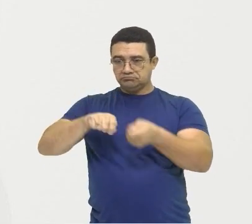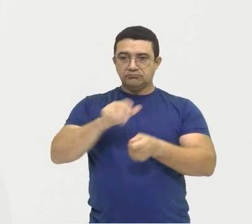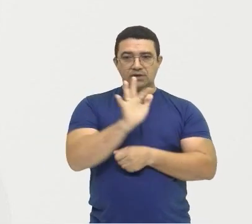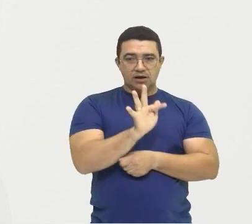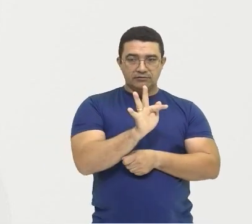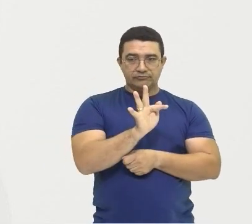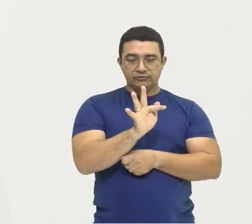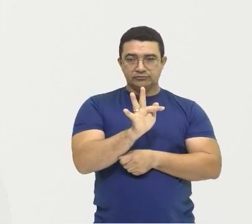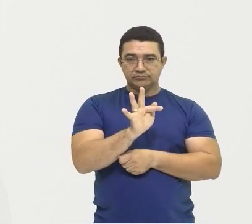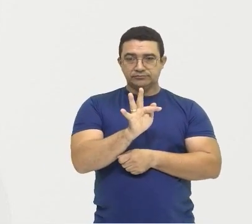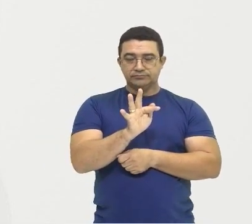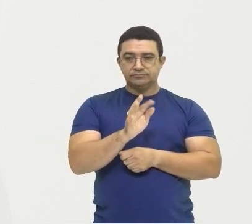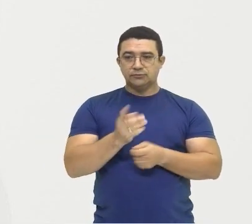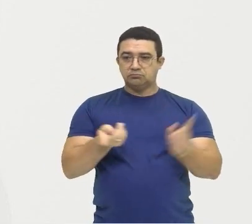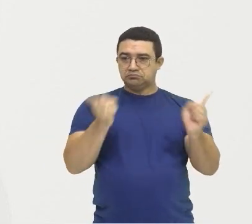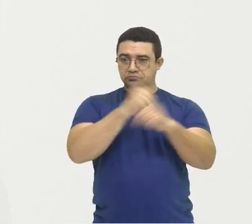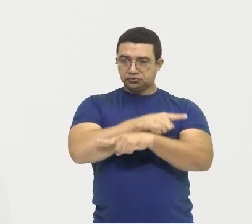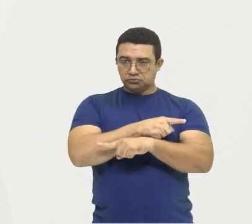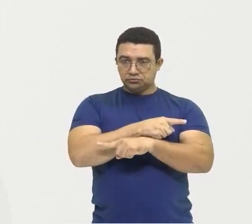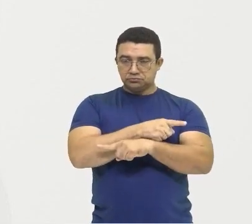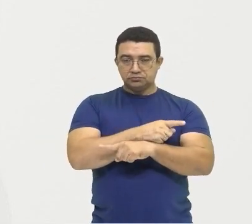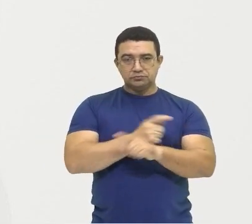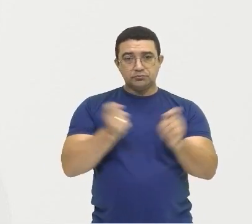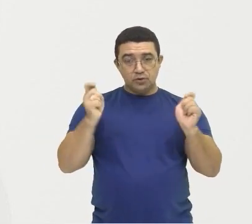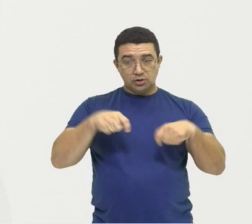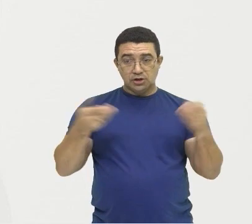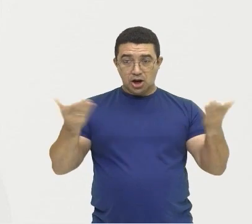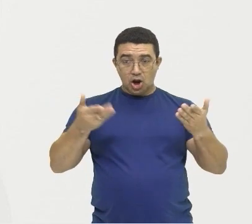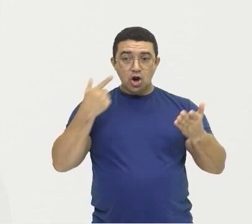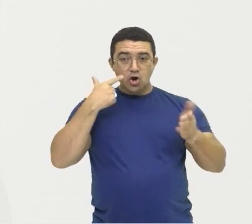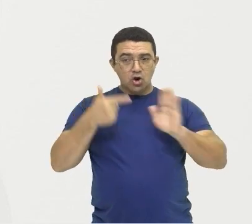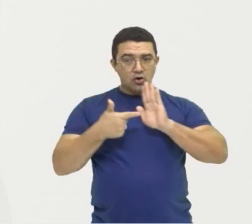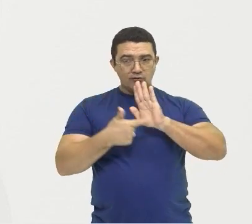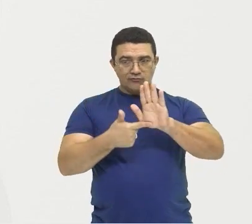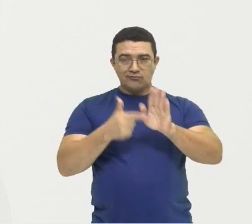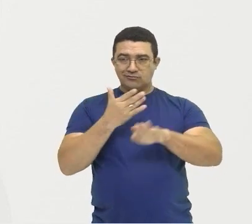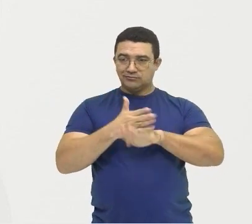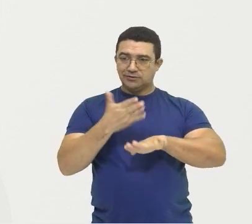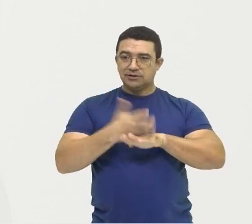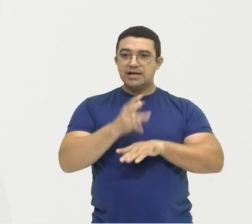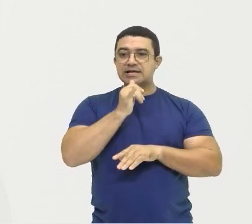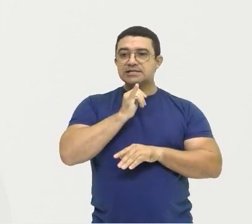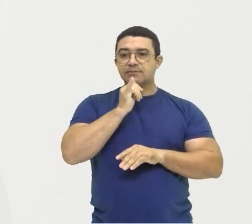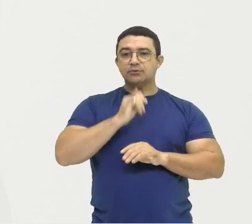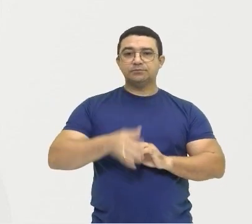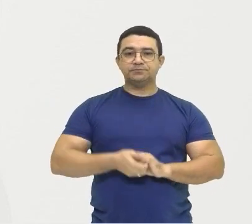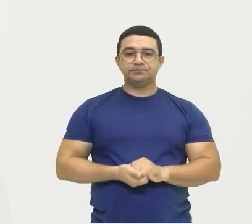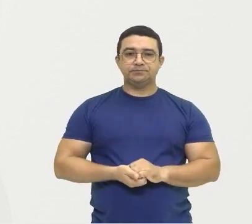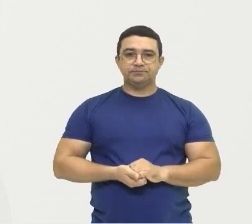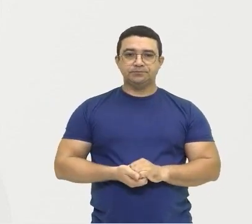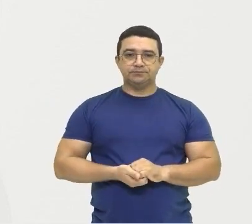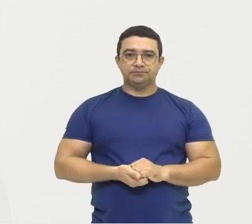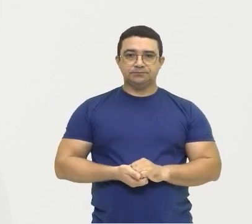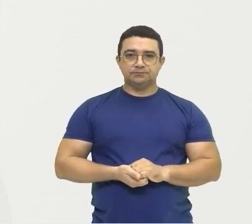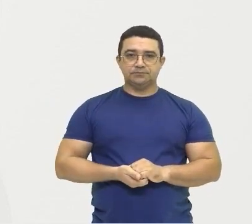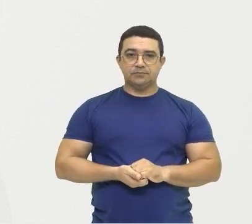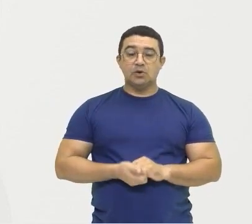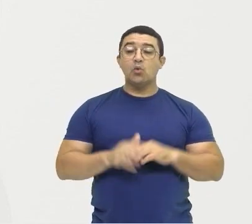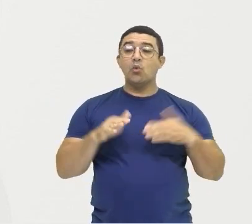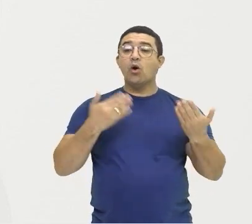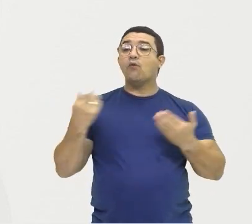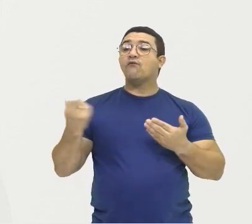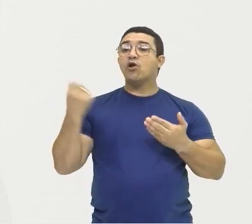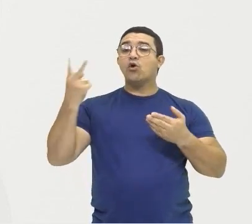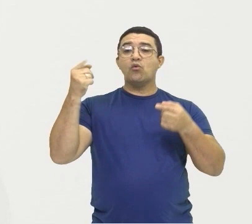Fahrenheit. E é isso aí que nós vamos fazer agora com o nosso exemplo. Qual é o